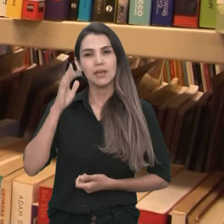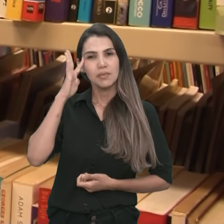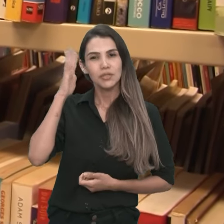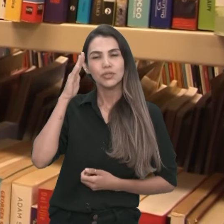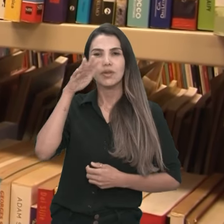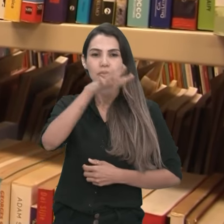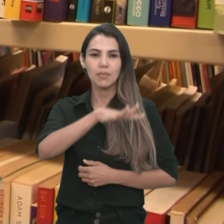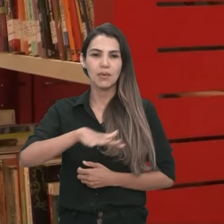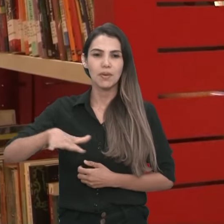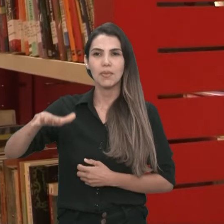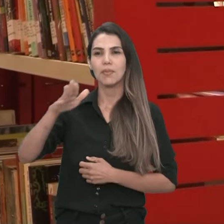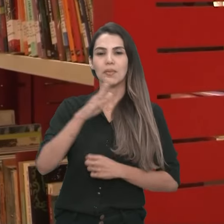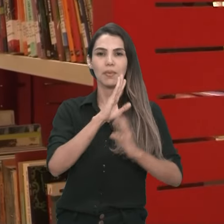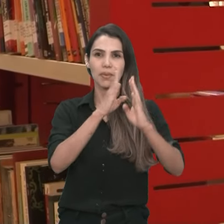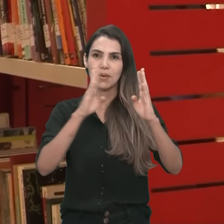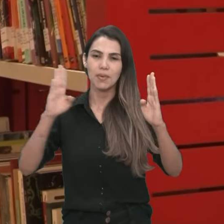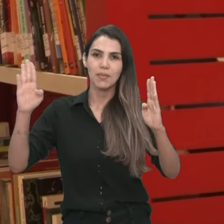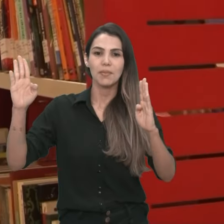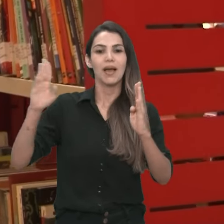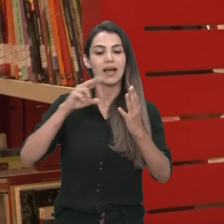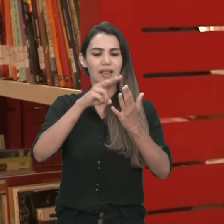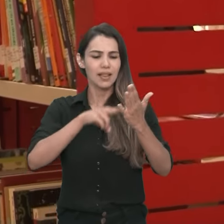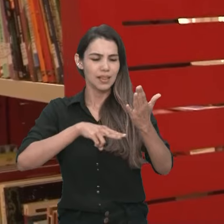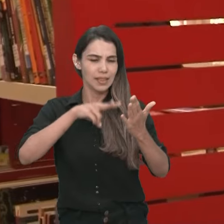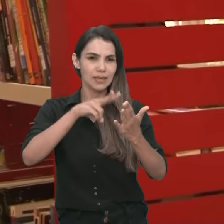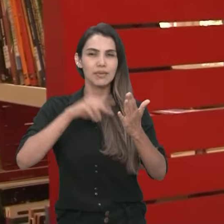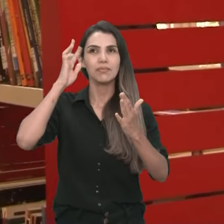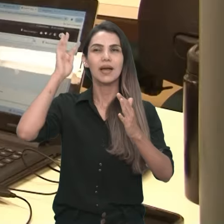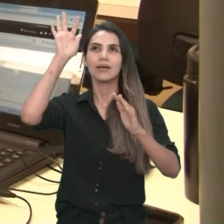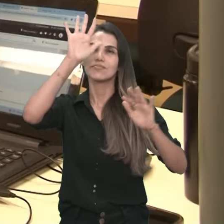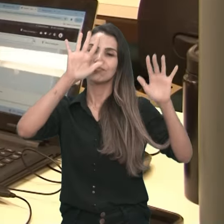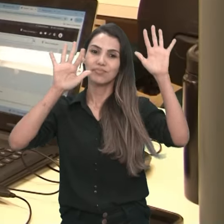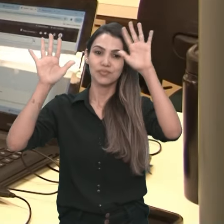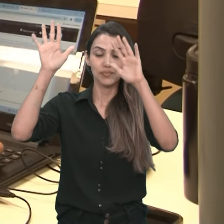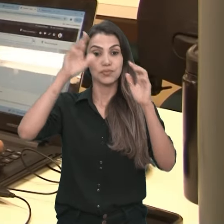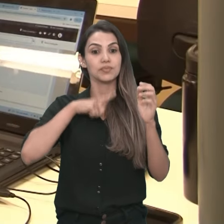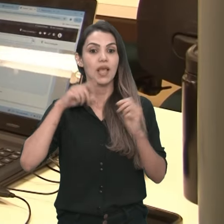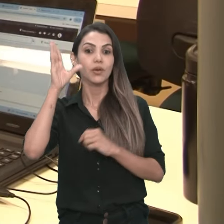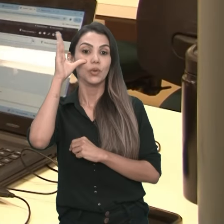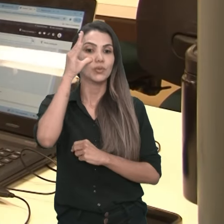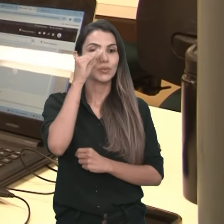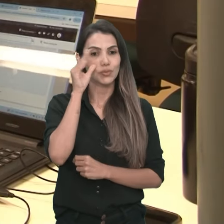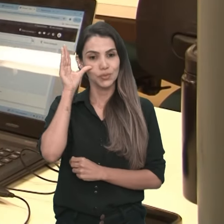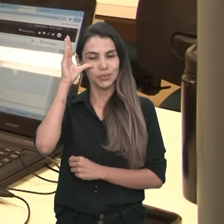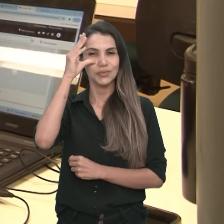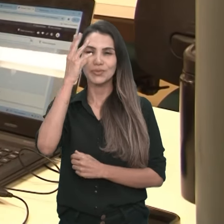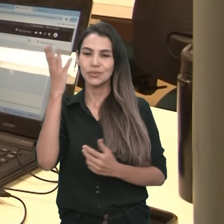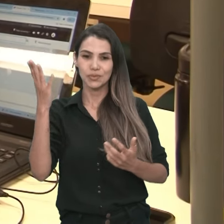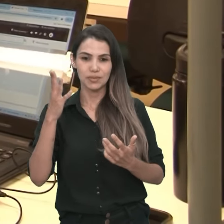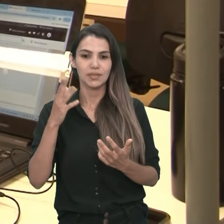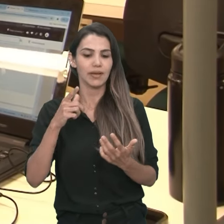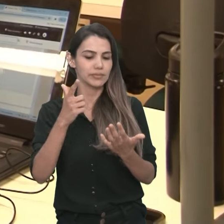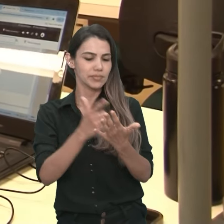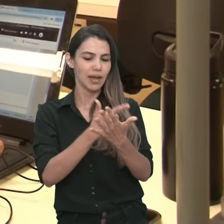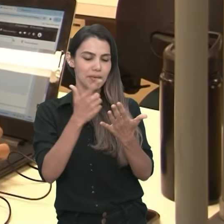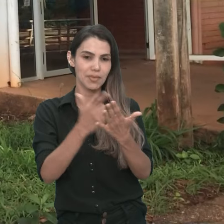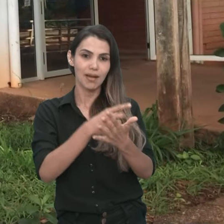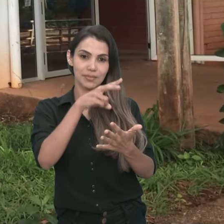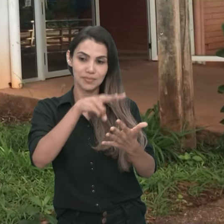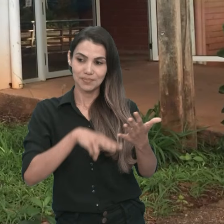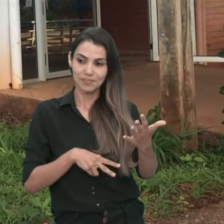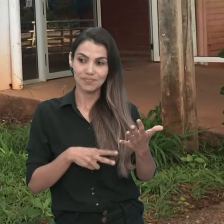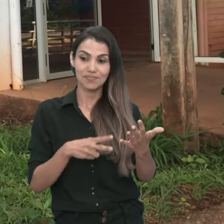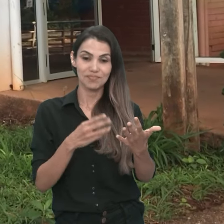palavras ganham vida onde a imaginação não tem limites e a curiosidade é alimentada a cada página